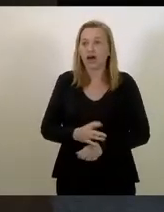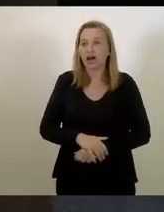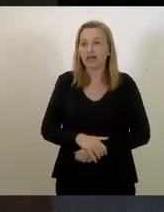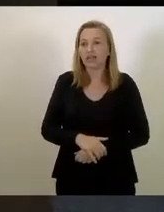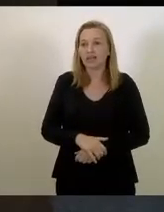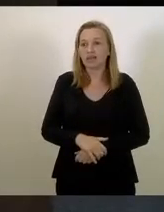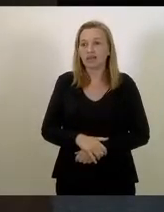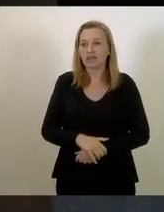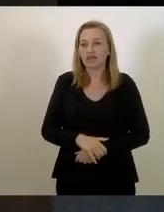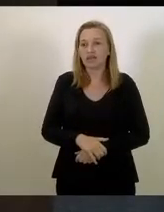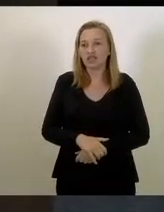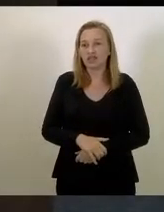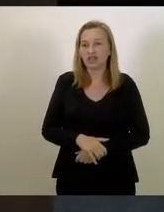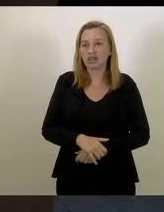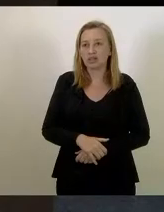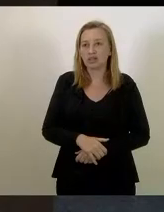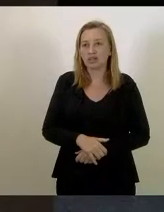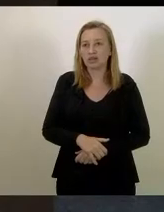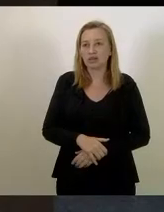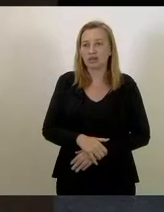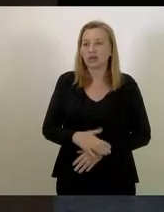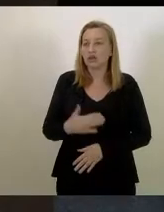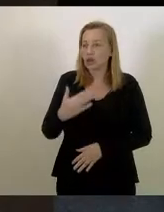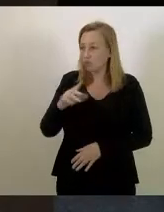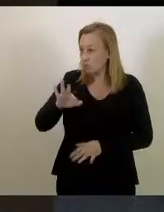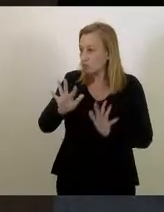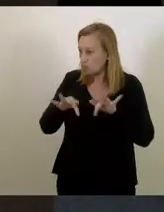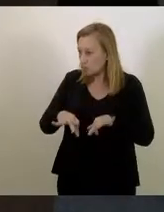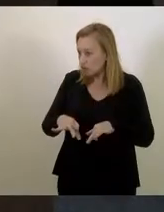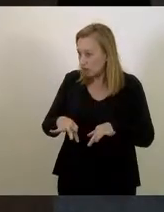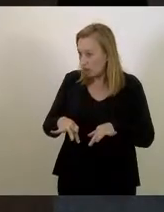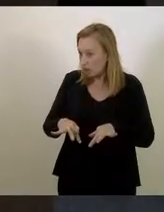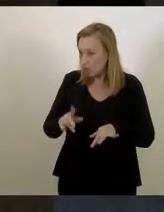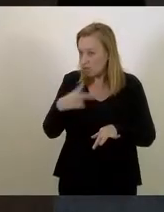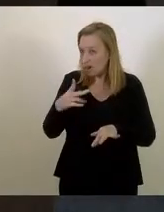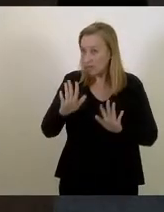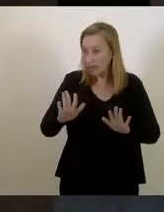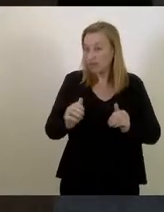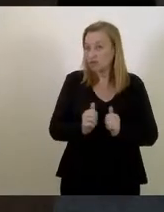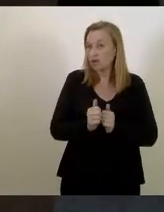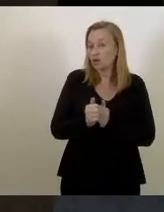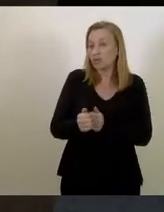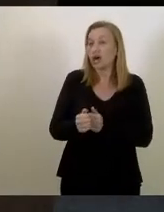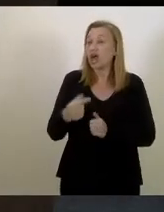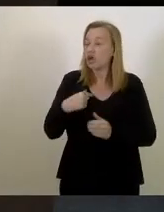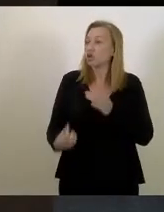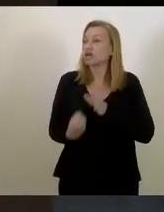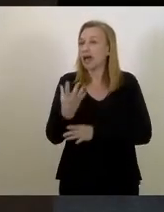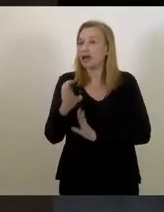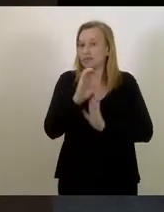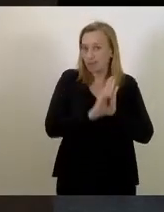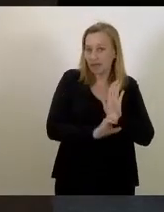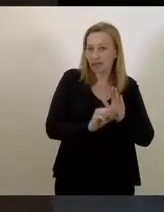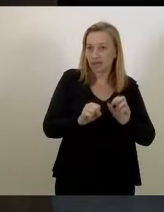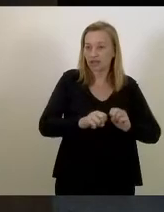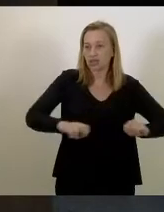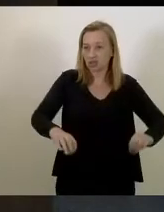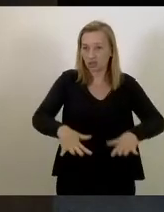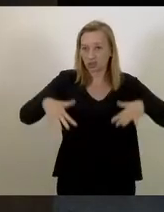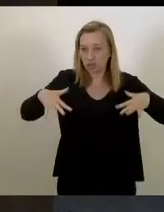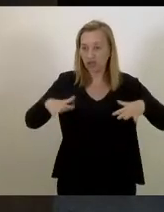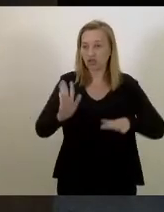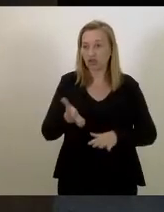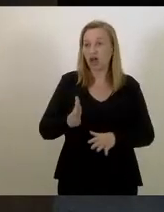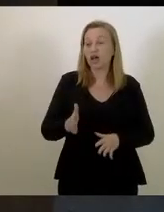o nosso parecer vai no final vou dizer vai acompanhar com missão de educação eu fiz emendas de plenário já estão já estão protocoladas